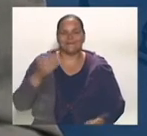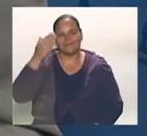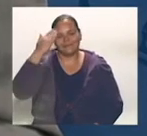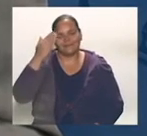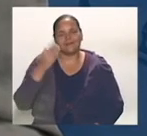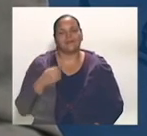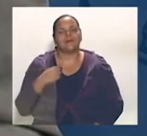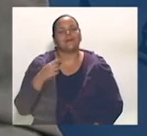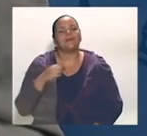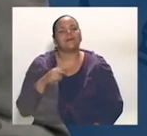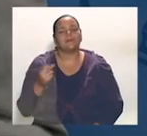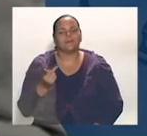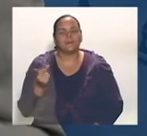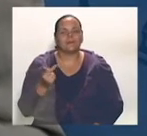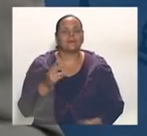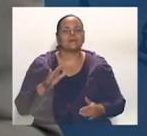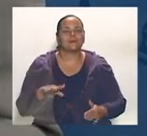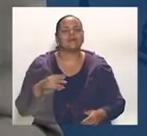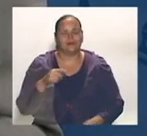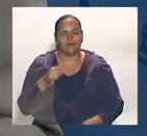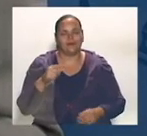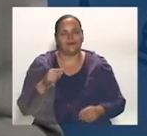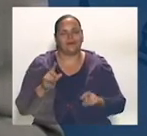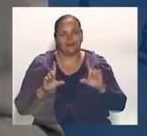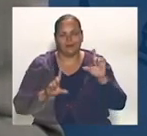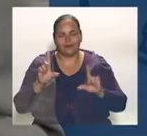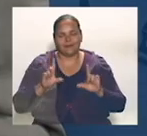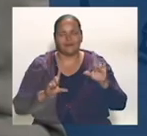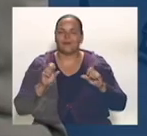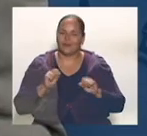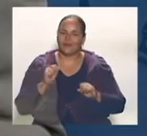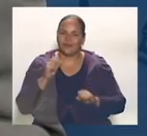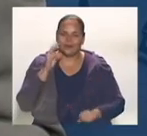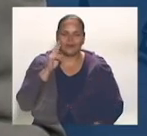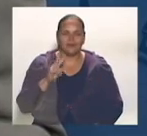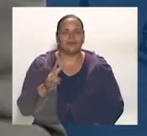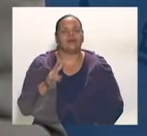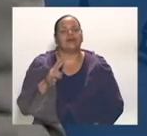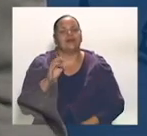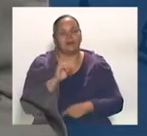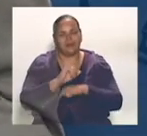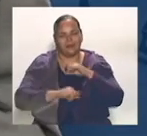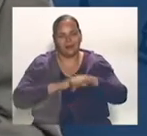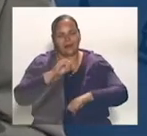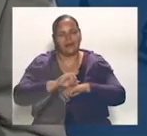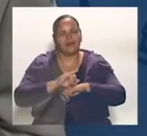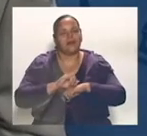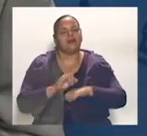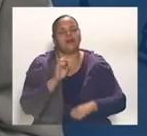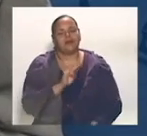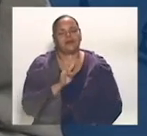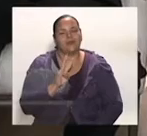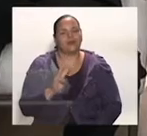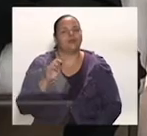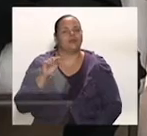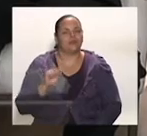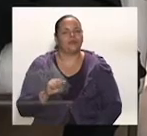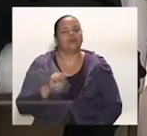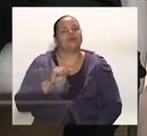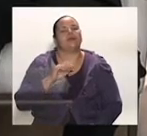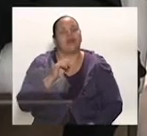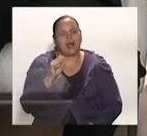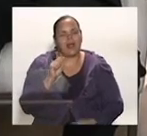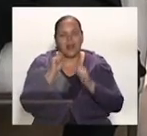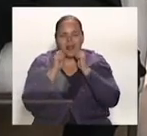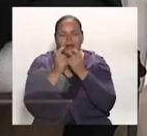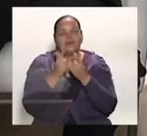professor, especialista em direito esportivo, Martinho Neves Miranda. Obrigado pela presença de vocês aqui, deputado, e